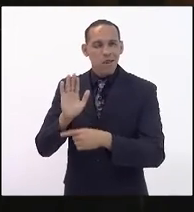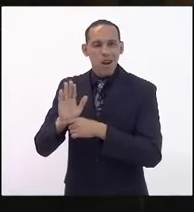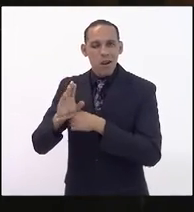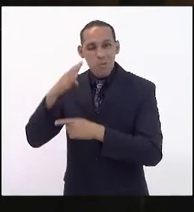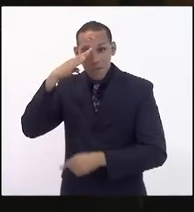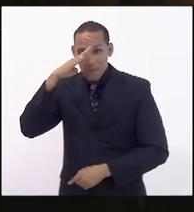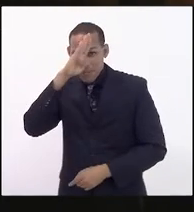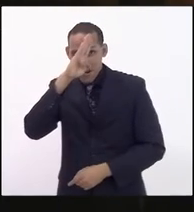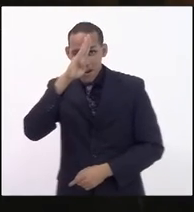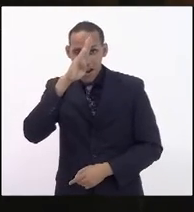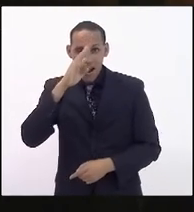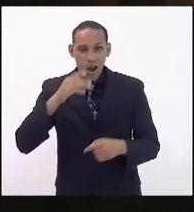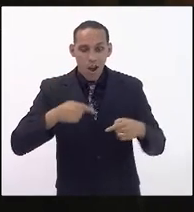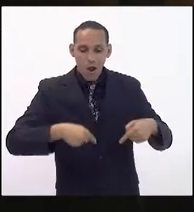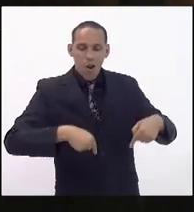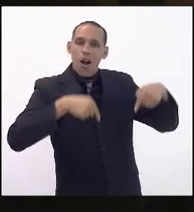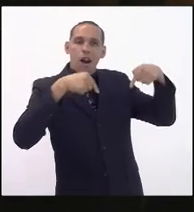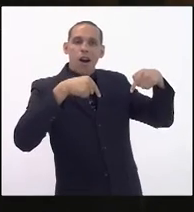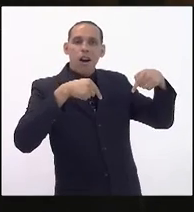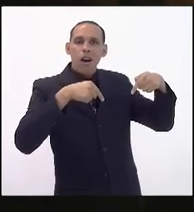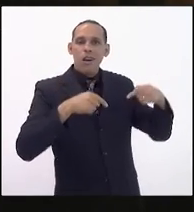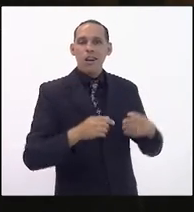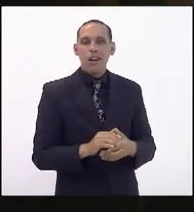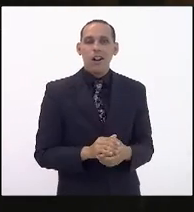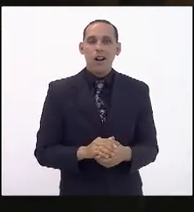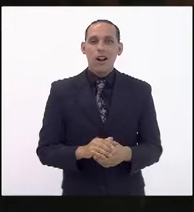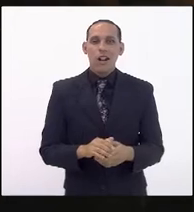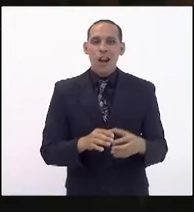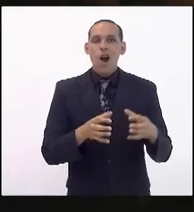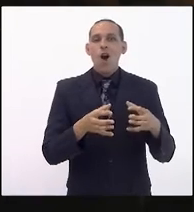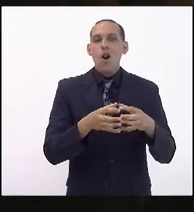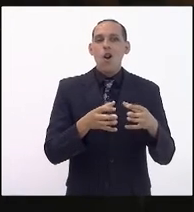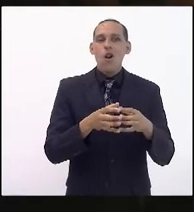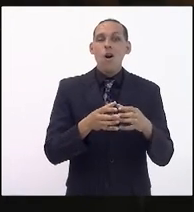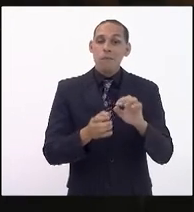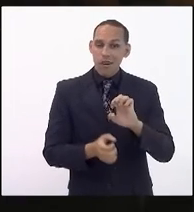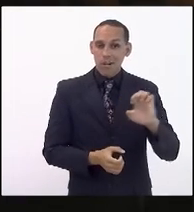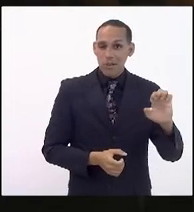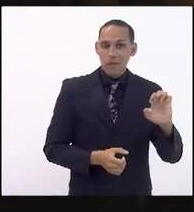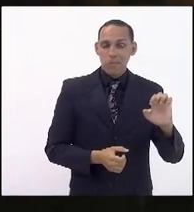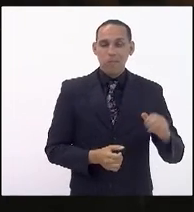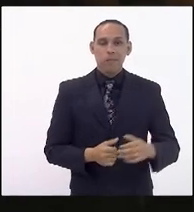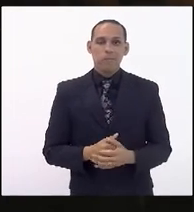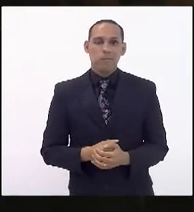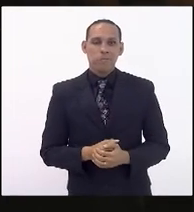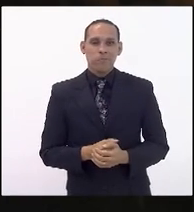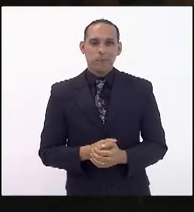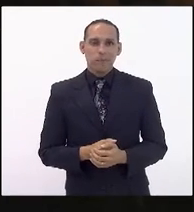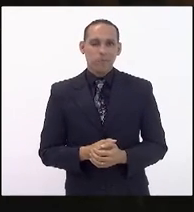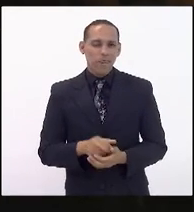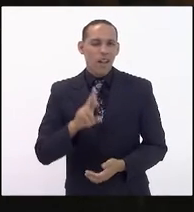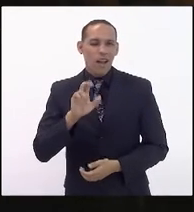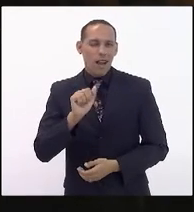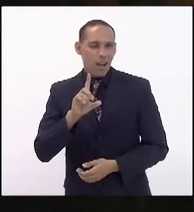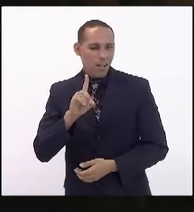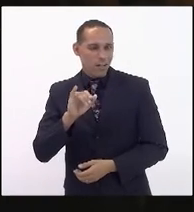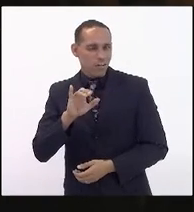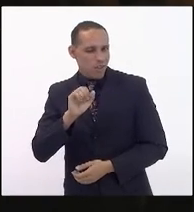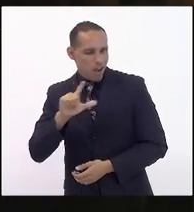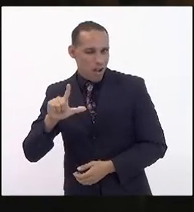versus a dita esquerda mais radical